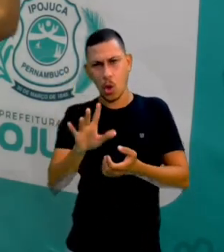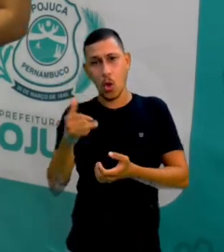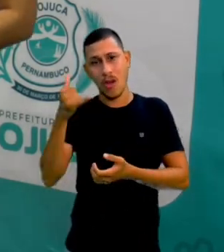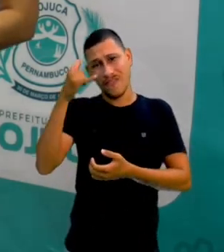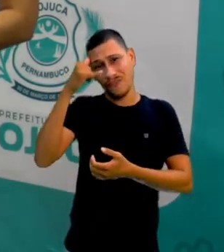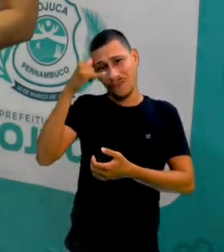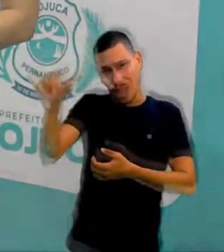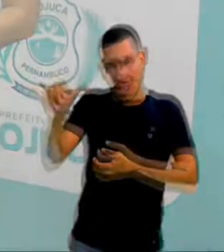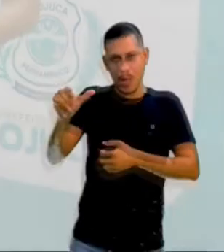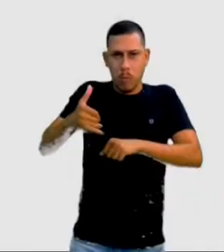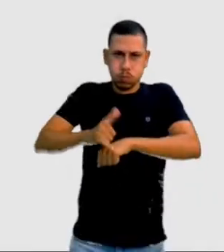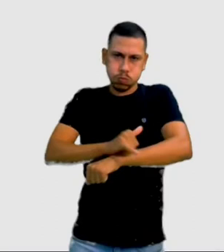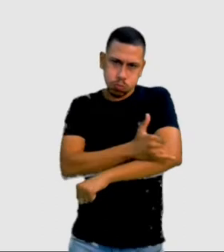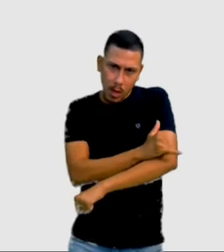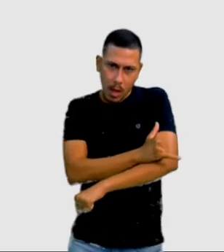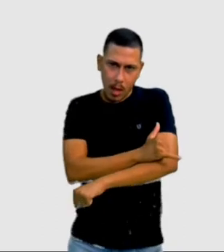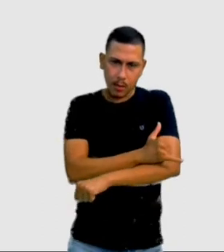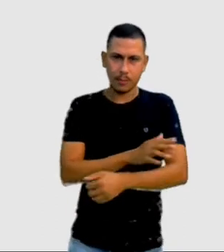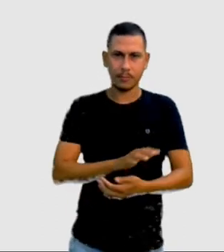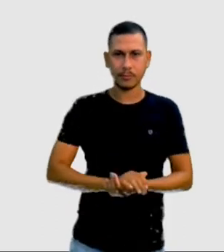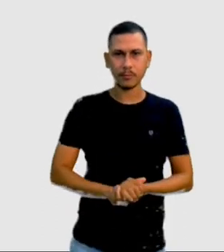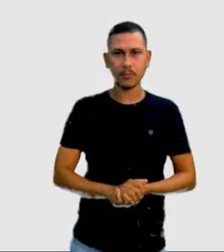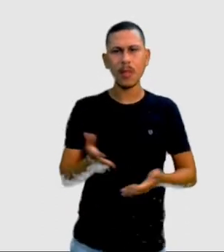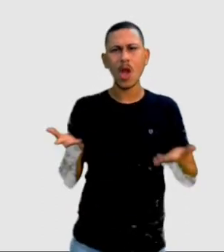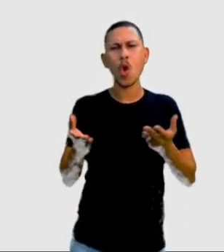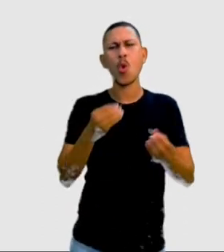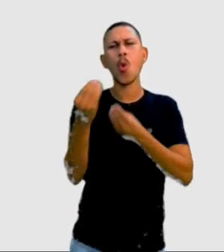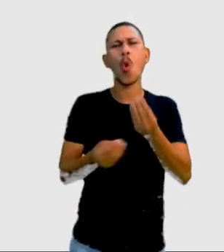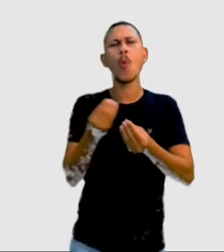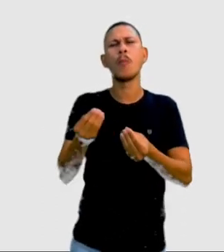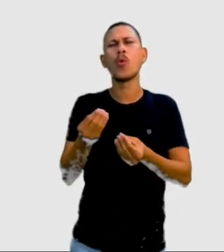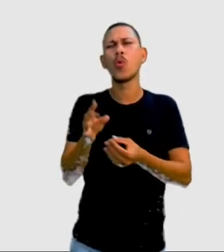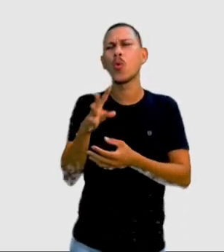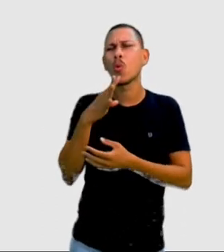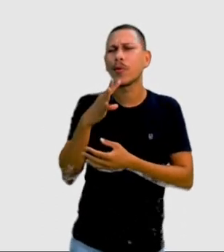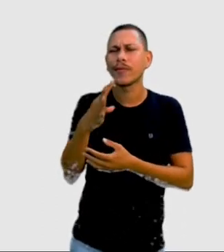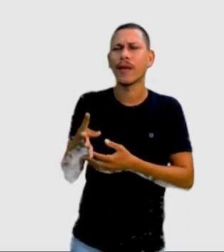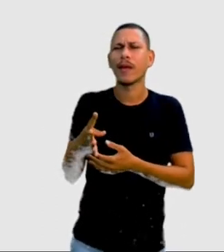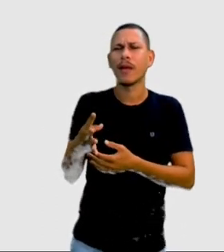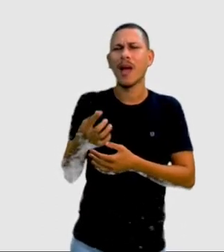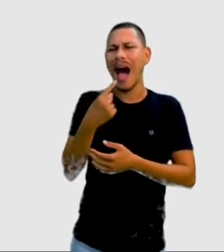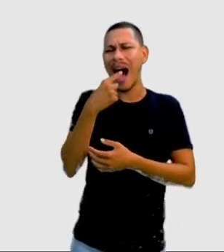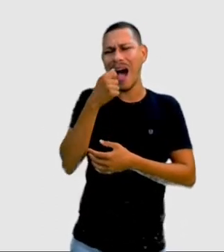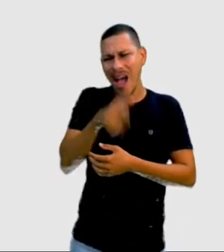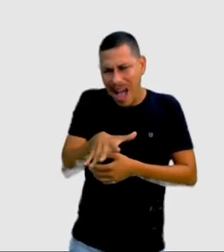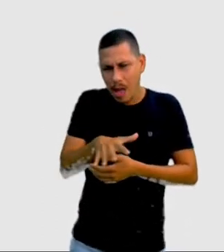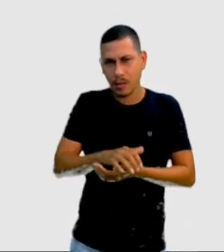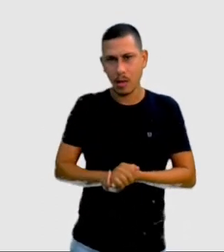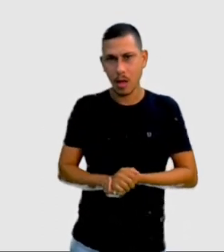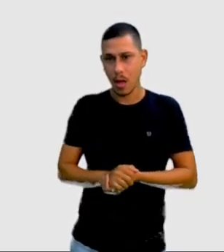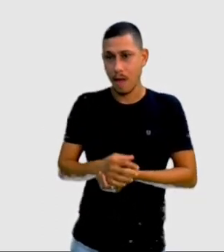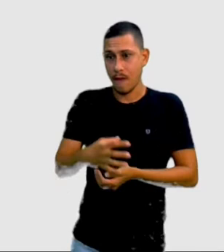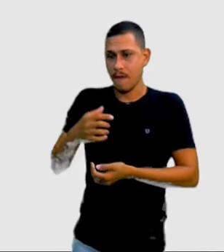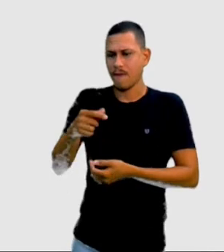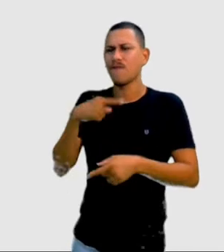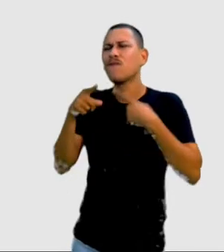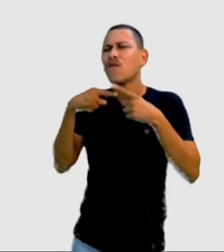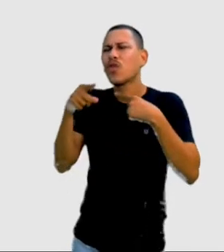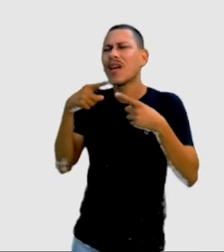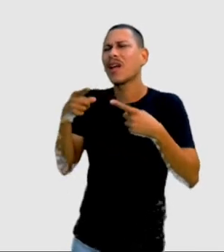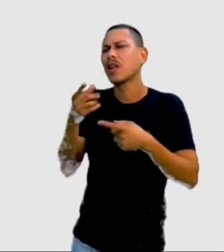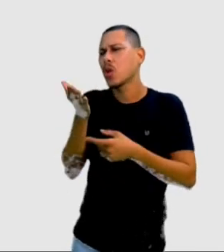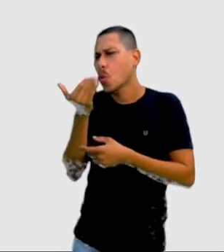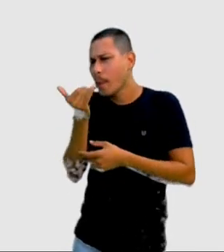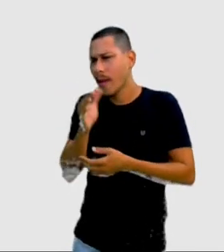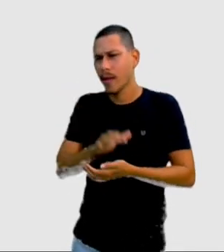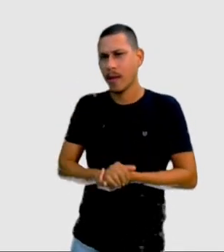Bom, sintomas da bulimia, né? Compulsão alimentar, os vômitos forçados, como a gente viu na imagem,